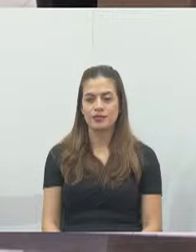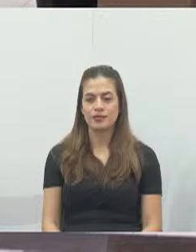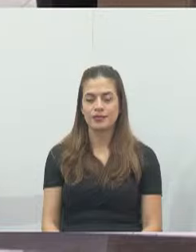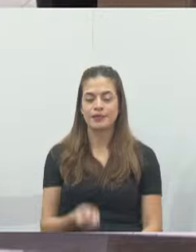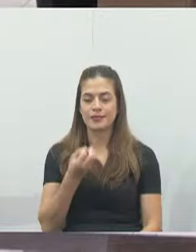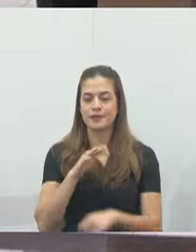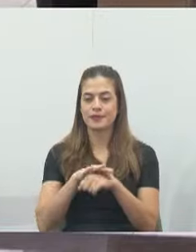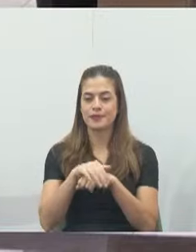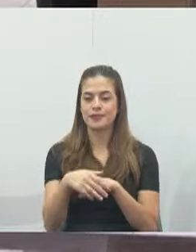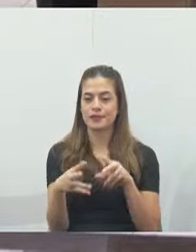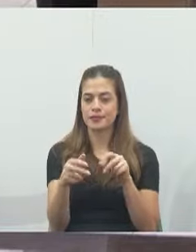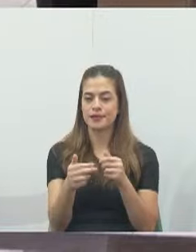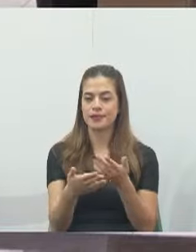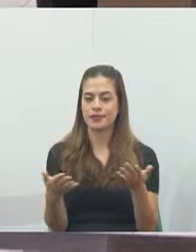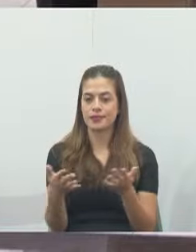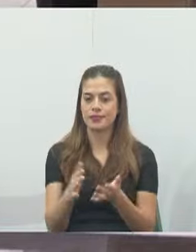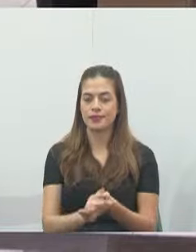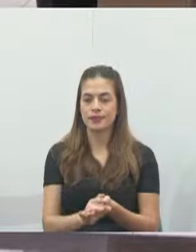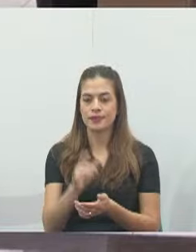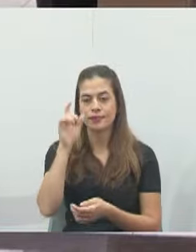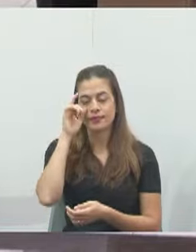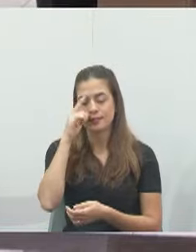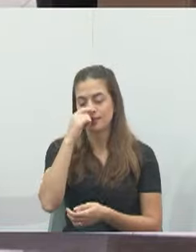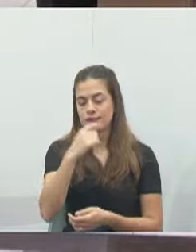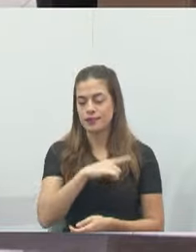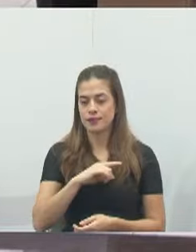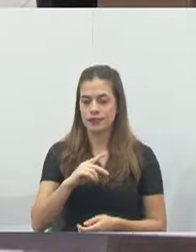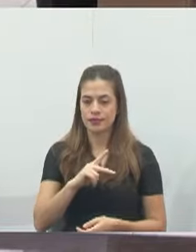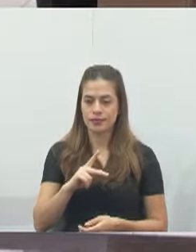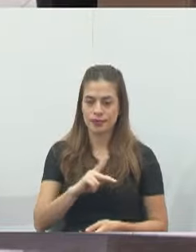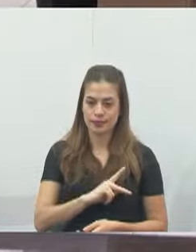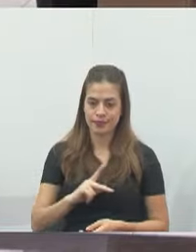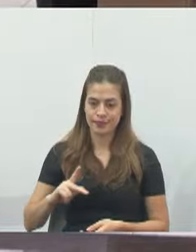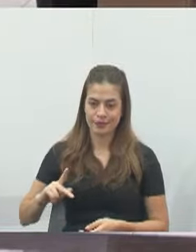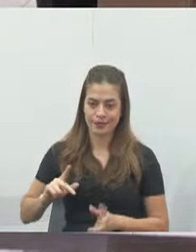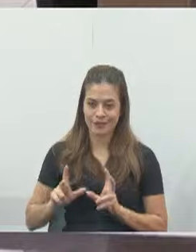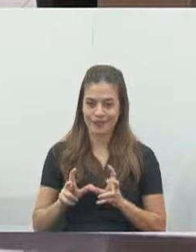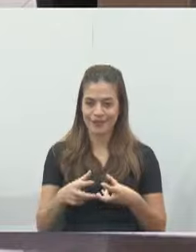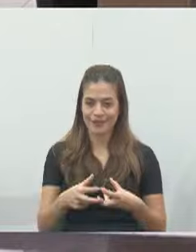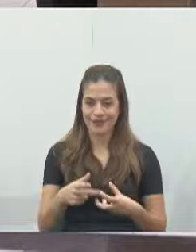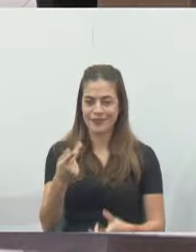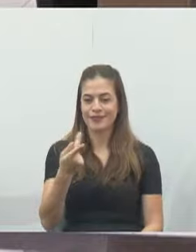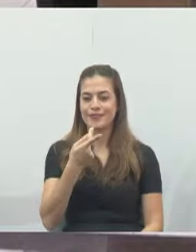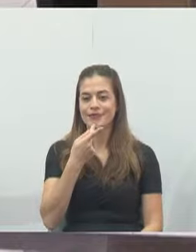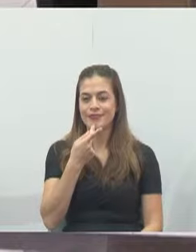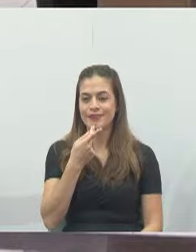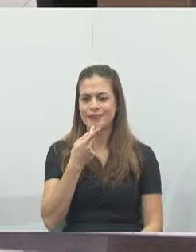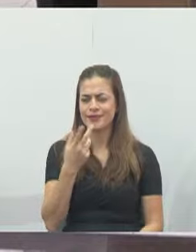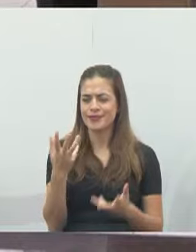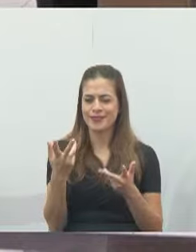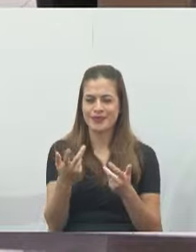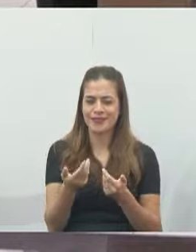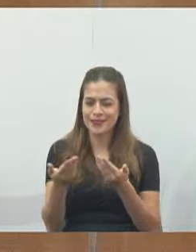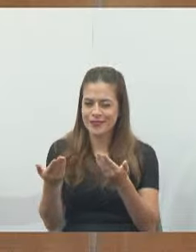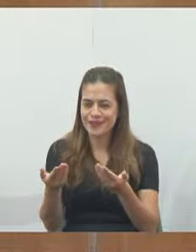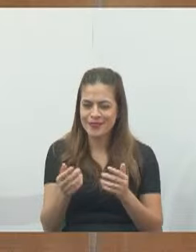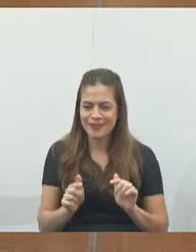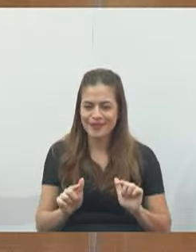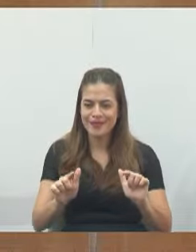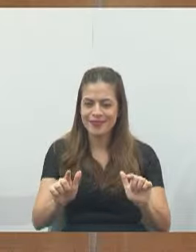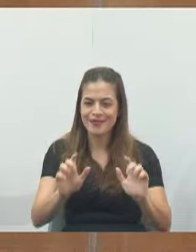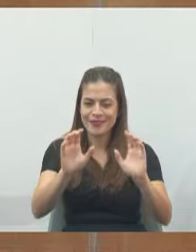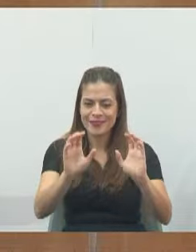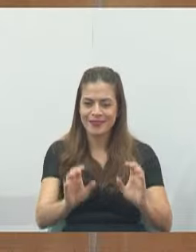Boa noite a todos. Abner, presidente da Câmara. Hernani, maravilha você ter concedido